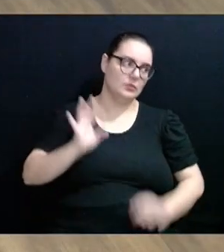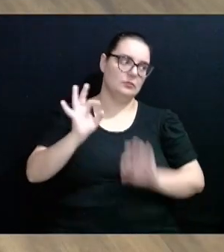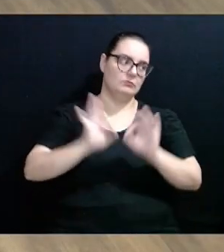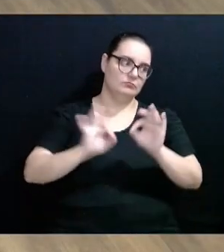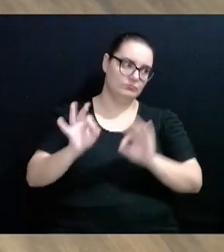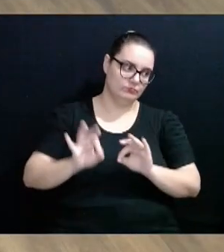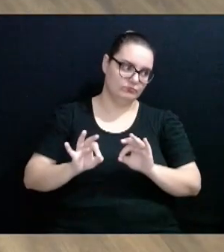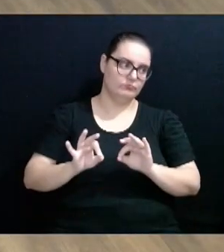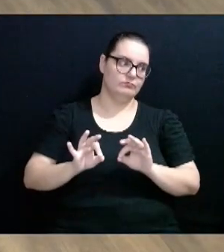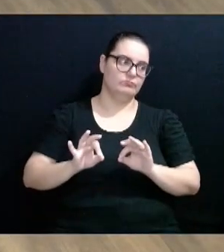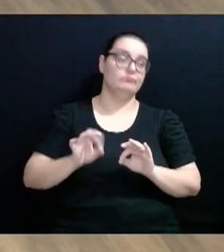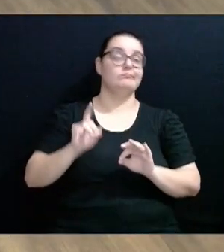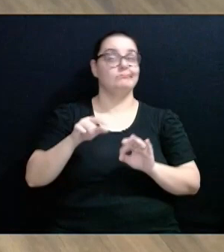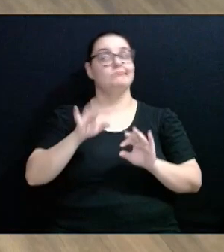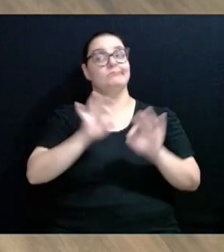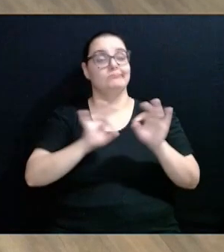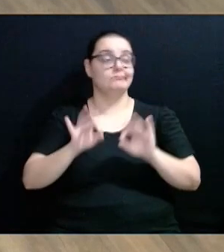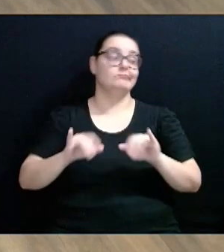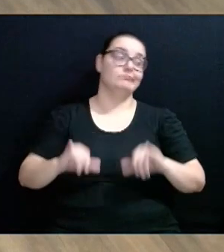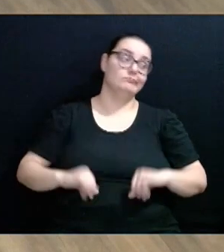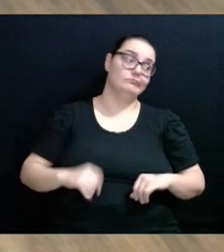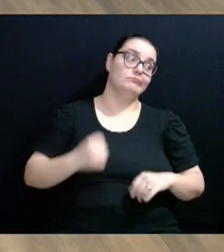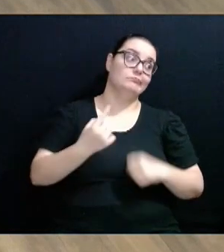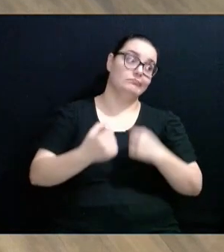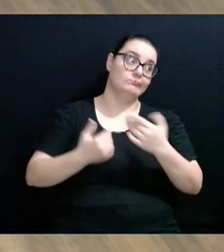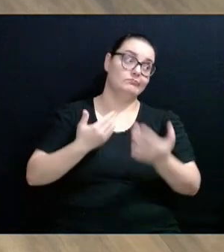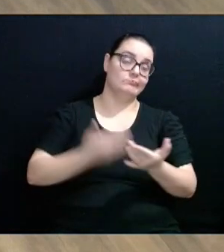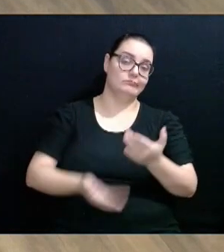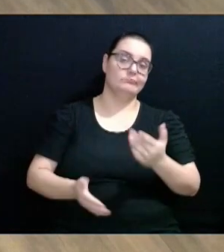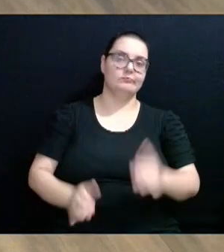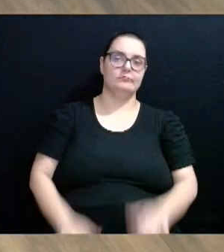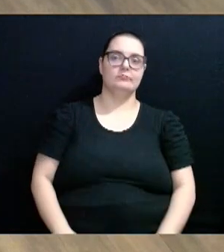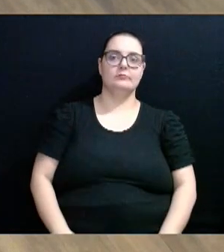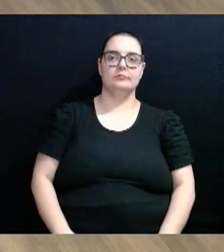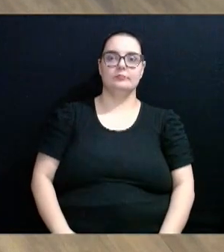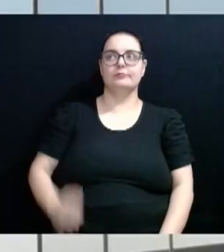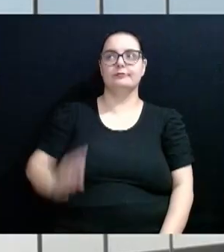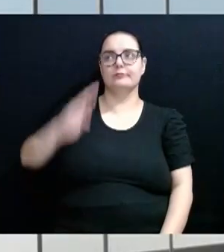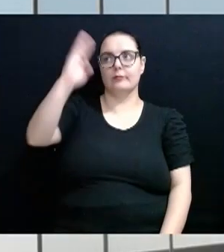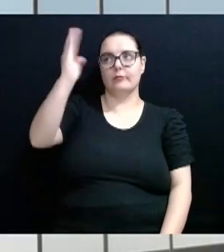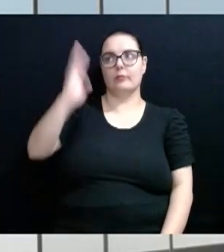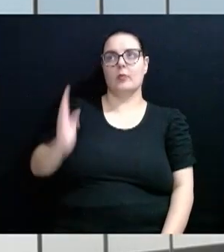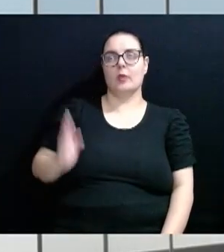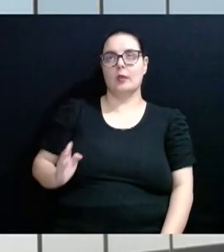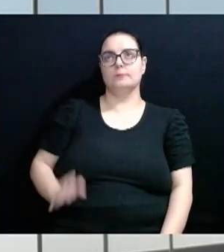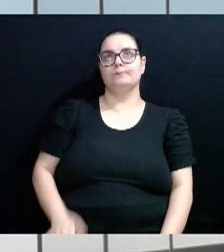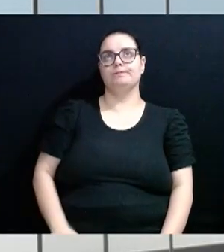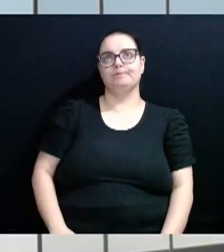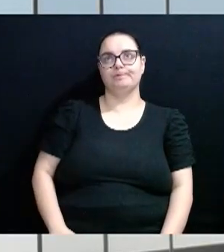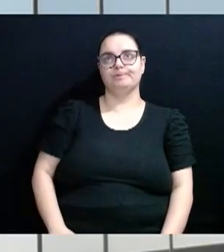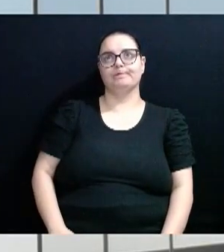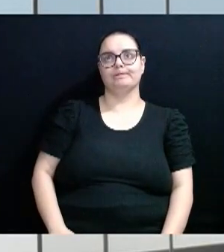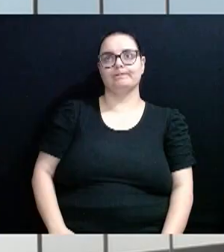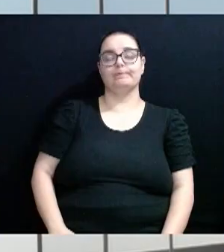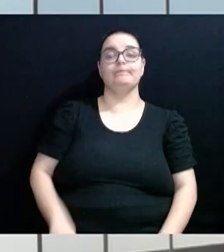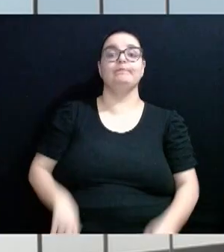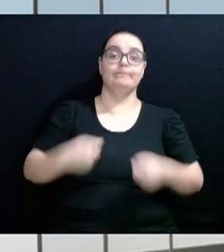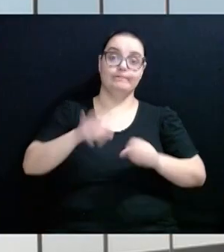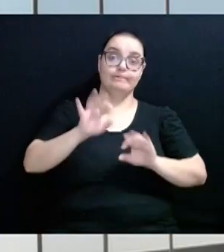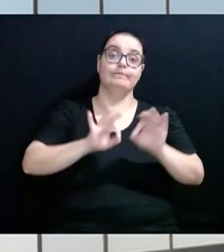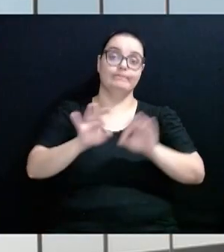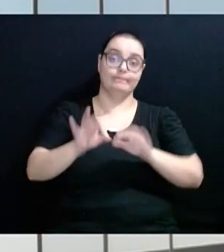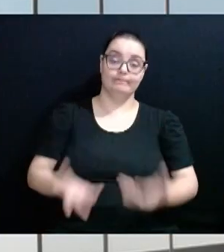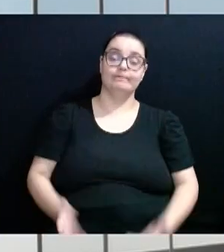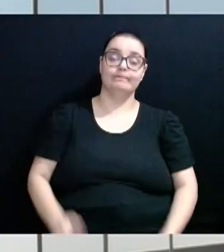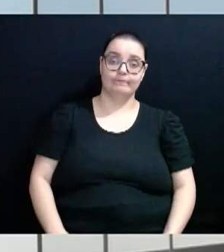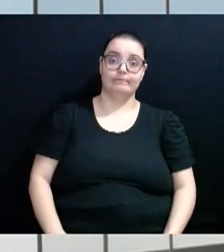preparado para sofrer algumas perdas? O Brasil tem que se preparar, né? Digamos, foi